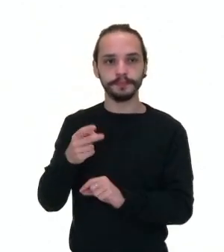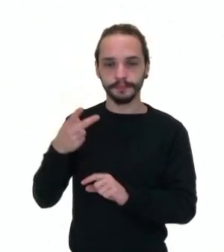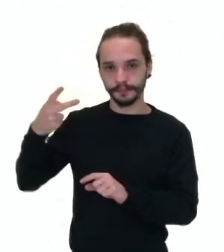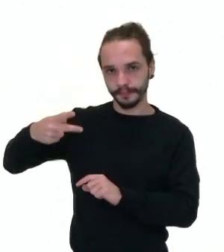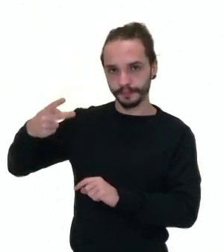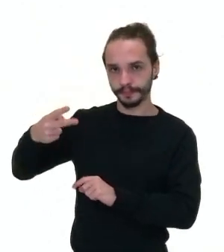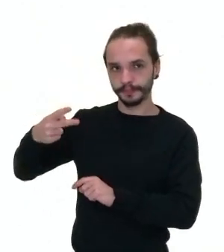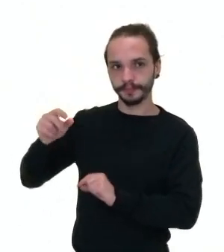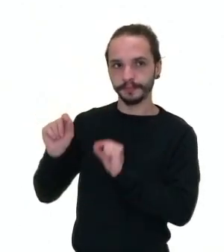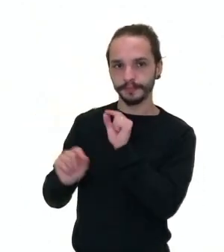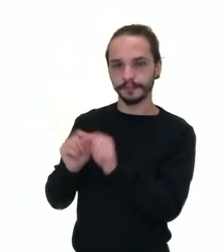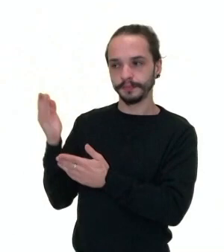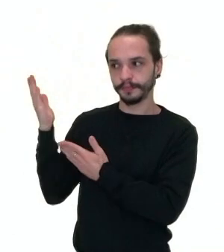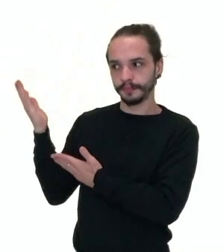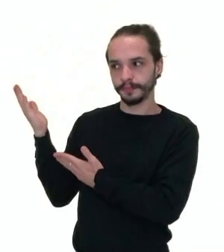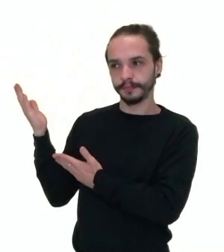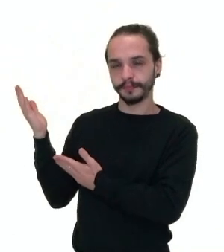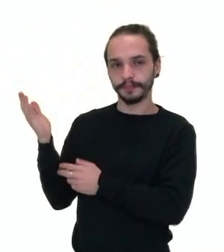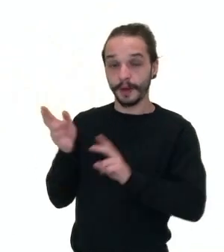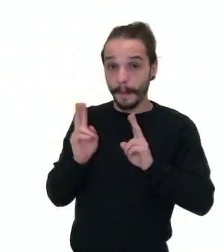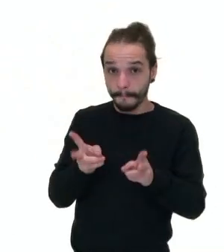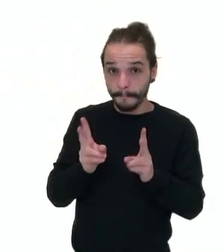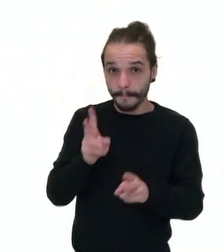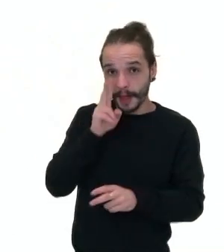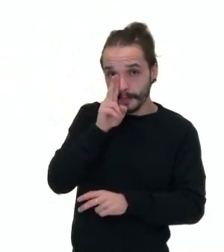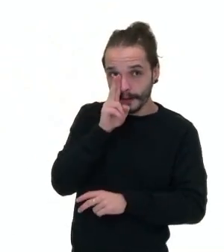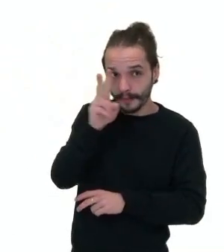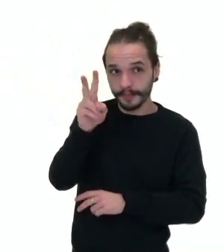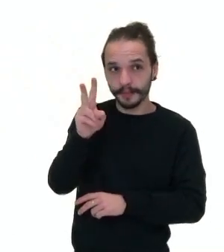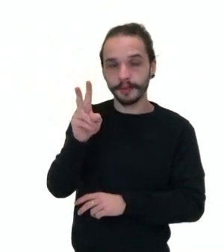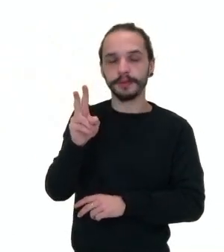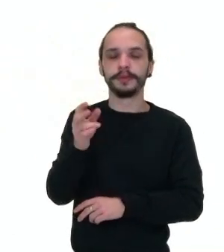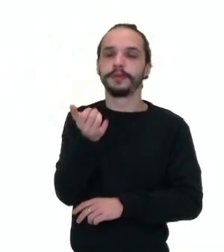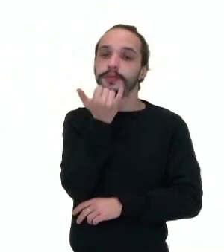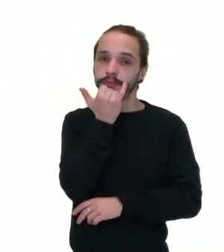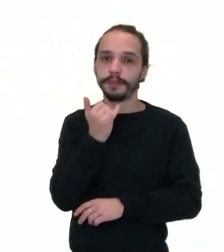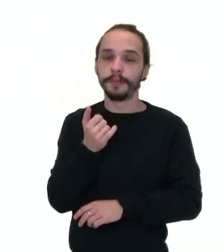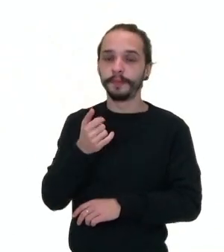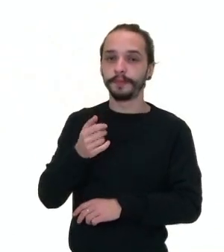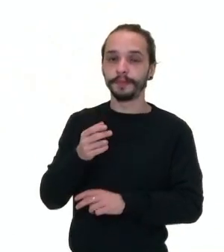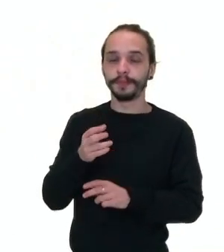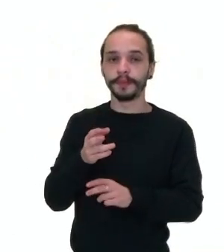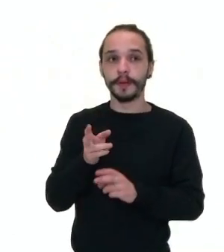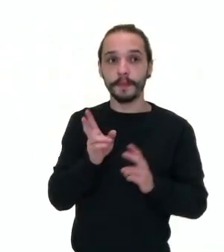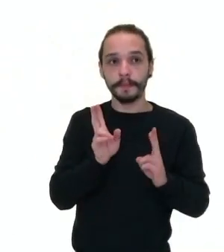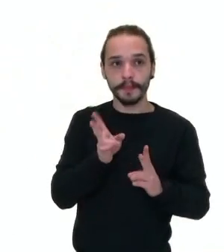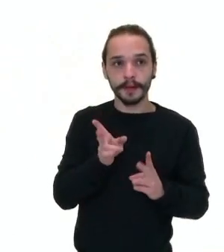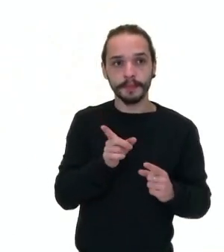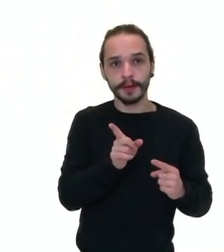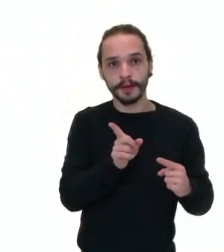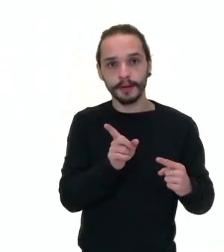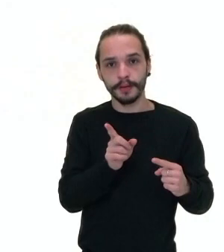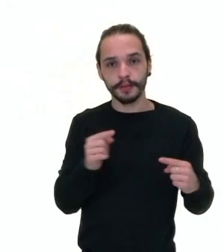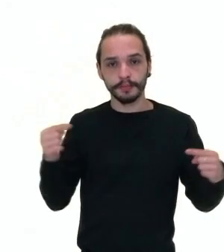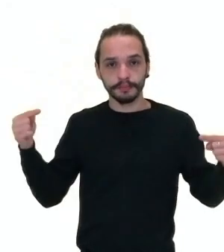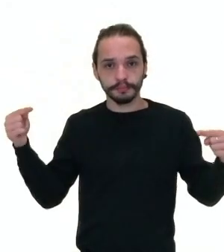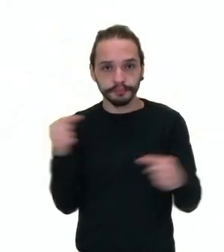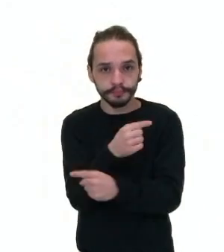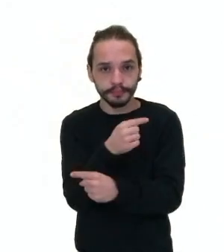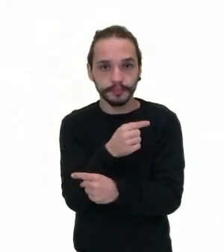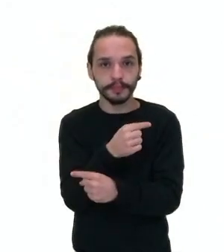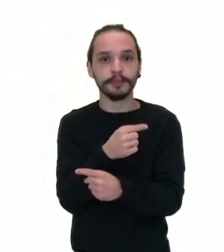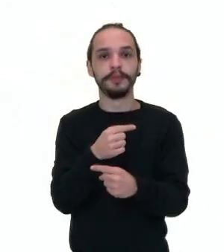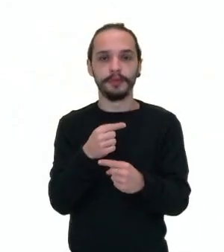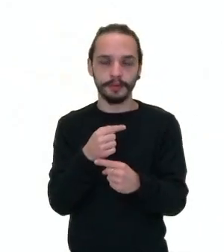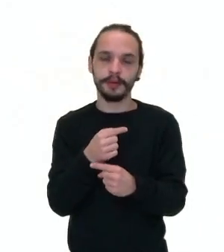aqui, ó, em que você tem a mesma força, melhor dizendo, forças na mesma direção, mas sentidos opostos, eu vou